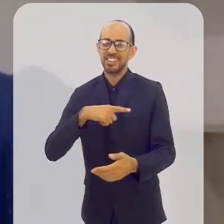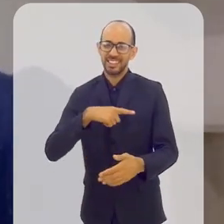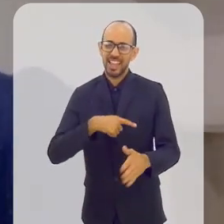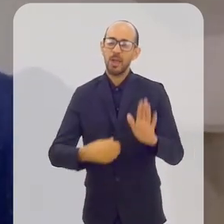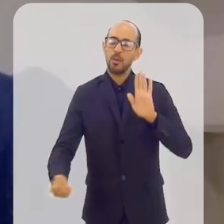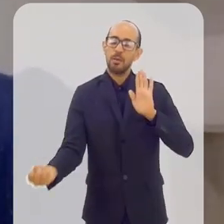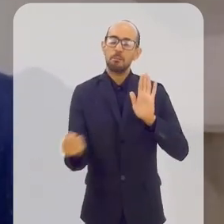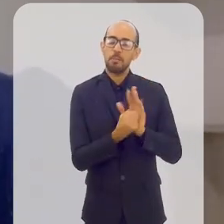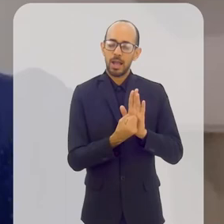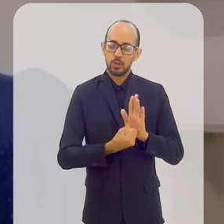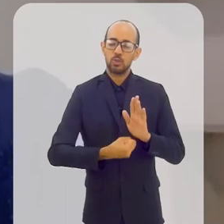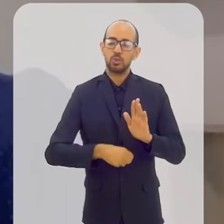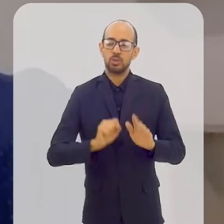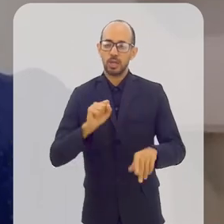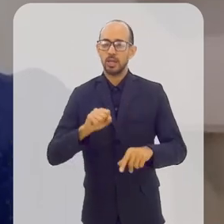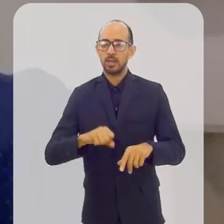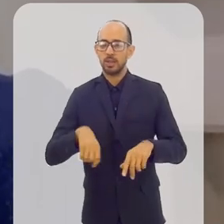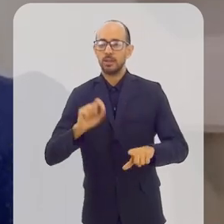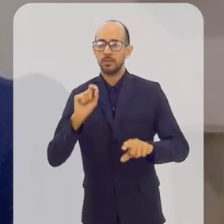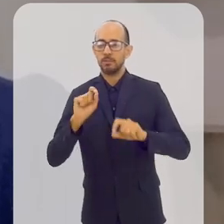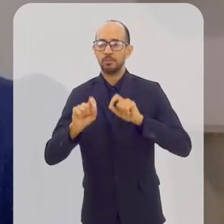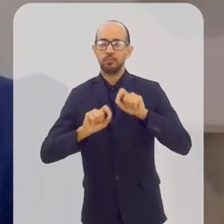sendo impactado